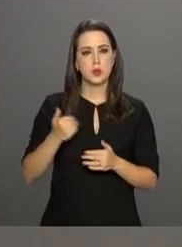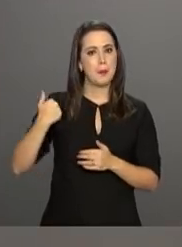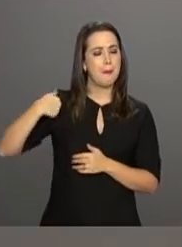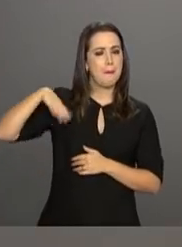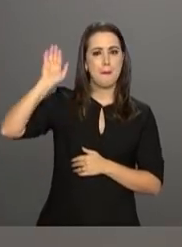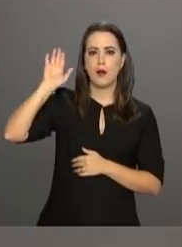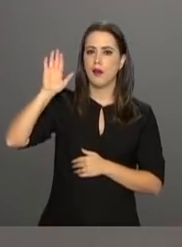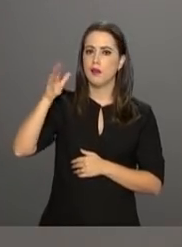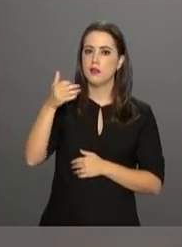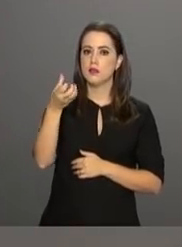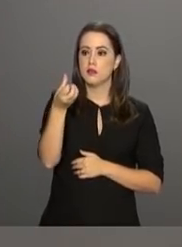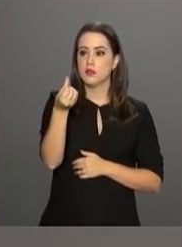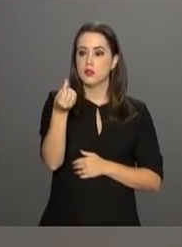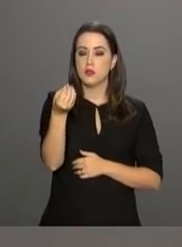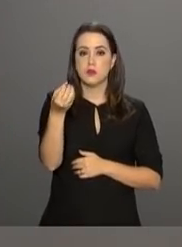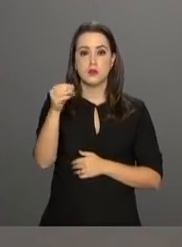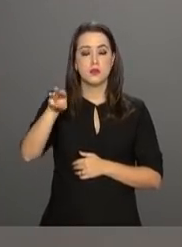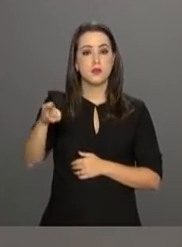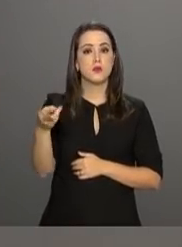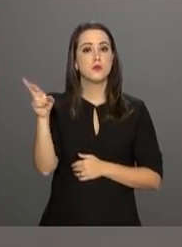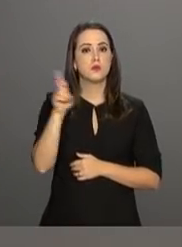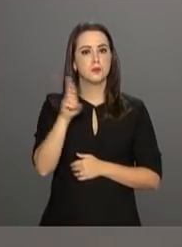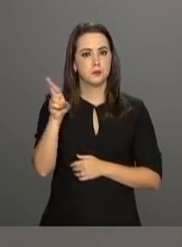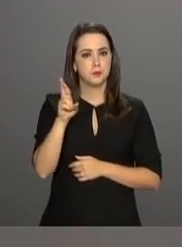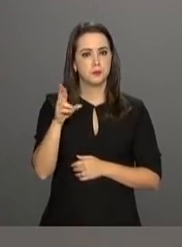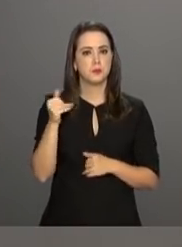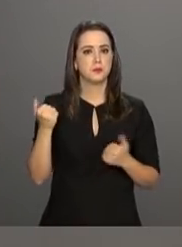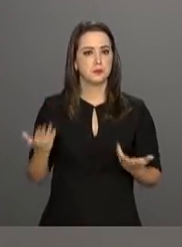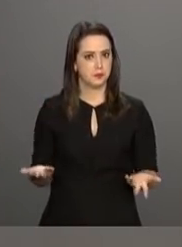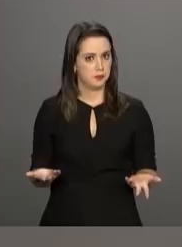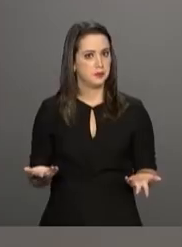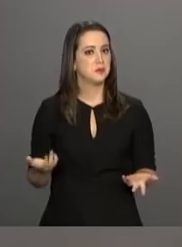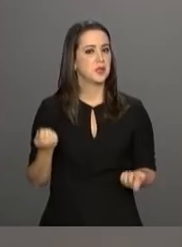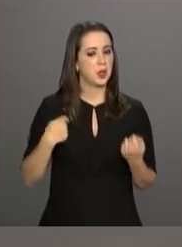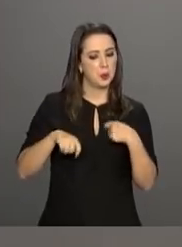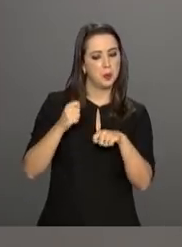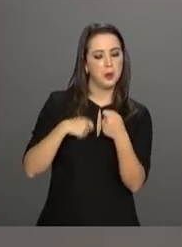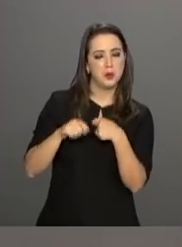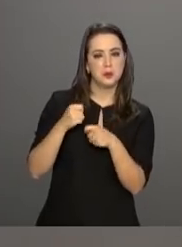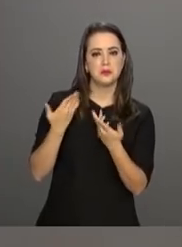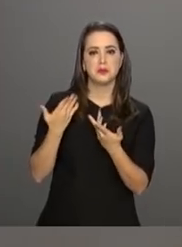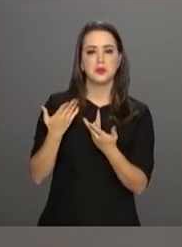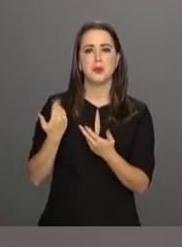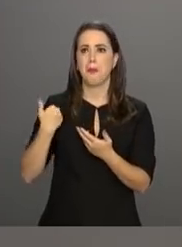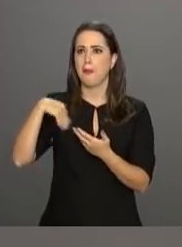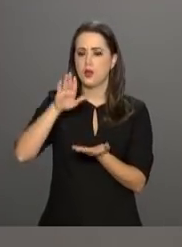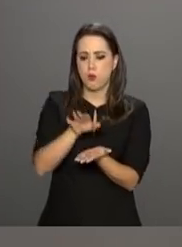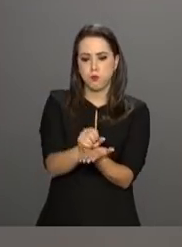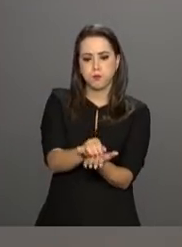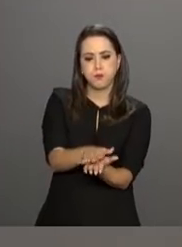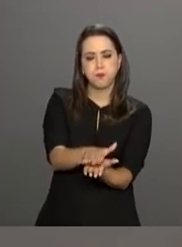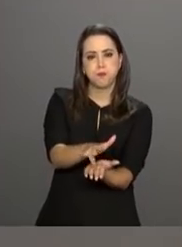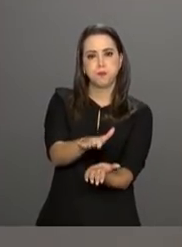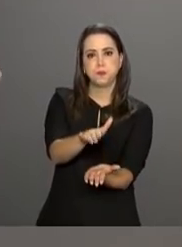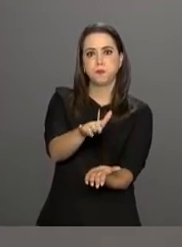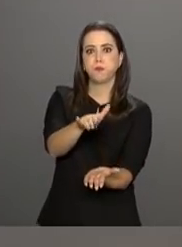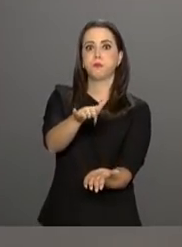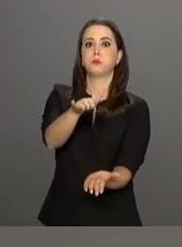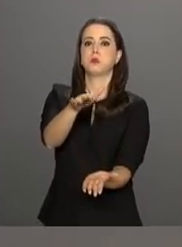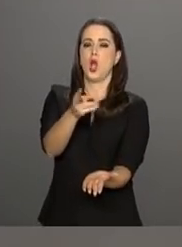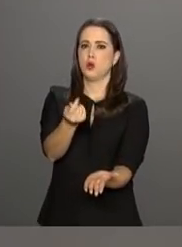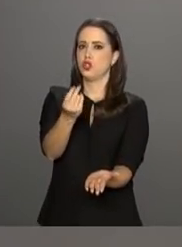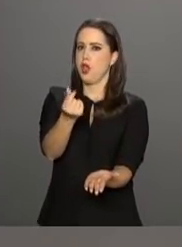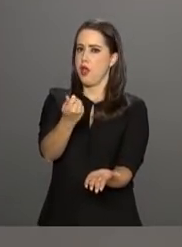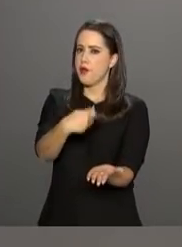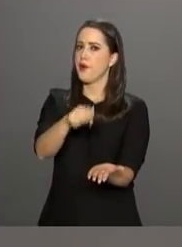passa de 6 600 milhões de reais economia que será ainda maior com a rede que